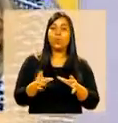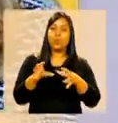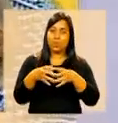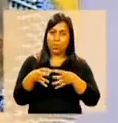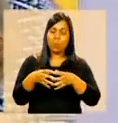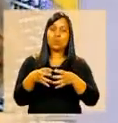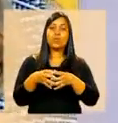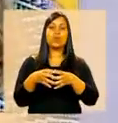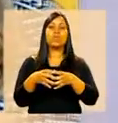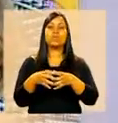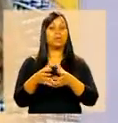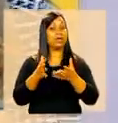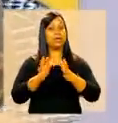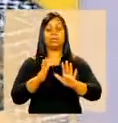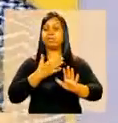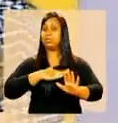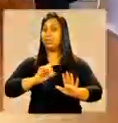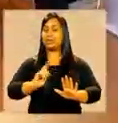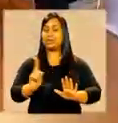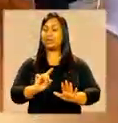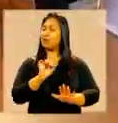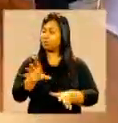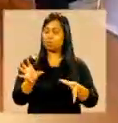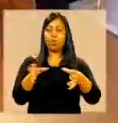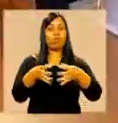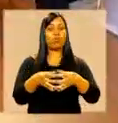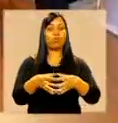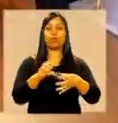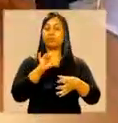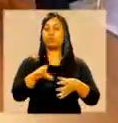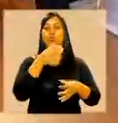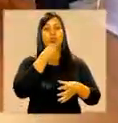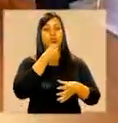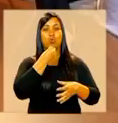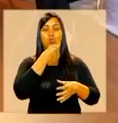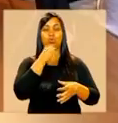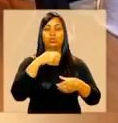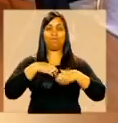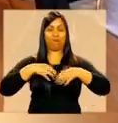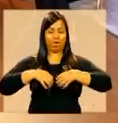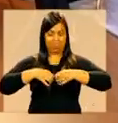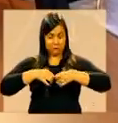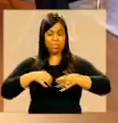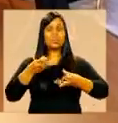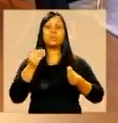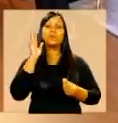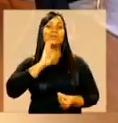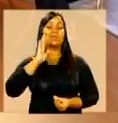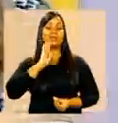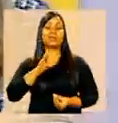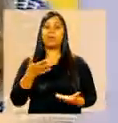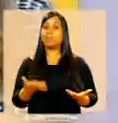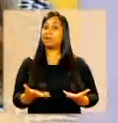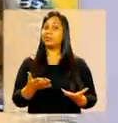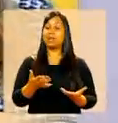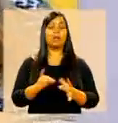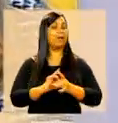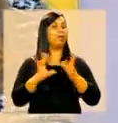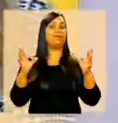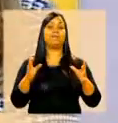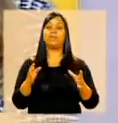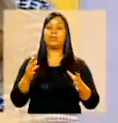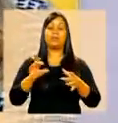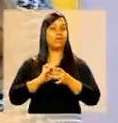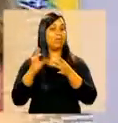devia ser comprometido, eu não sei. E não queria saber de ninguém mais que eles tivessem. Era o grupo, eles estavam até com as camisetas, era muito engraçado, mas assim, eles não davam